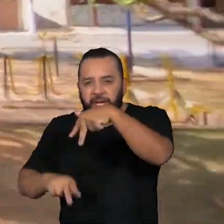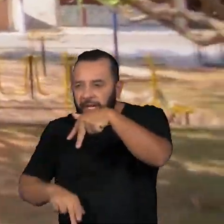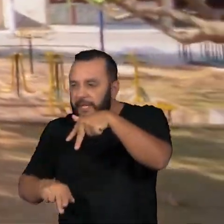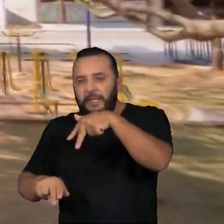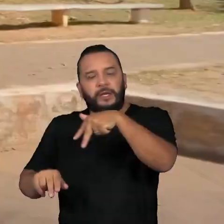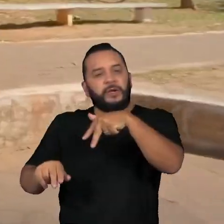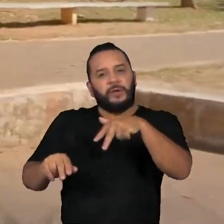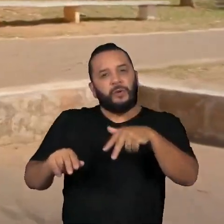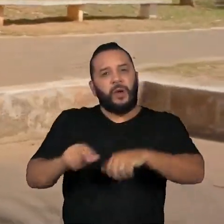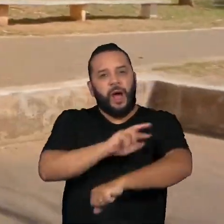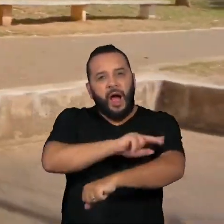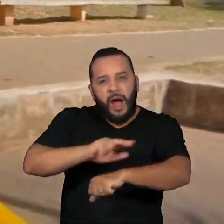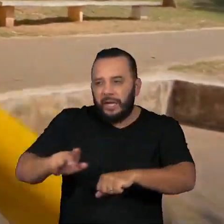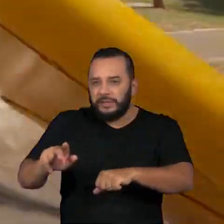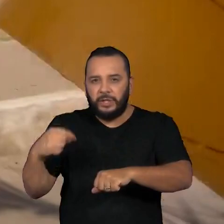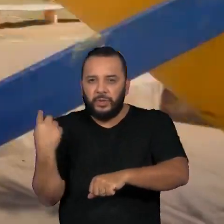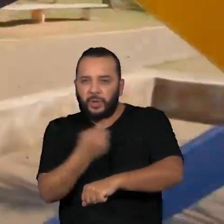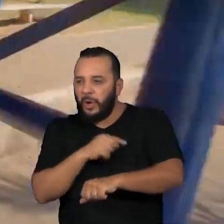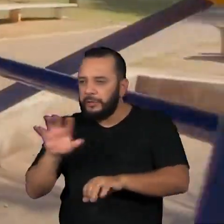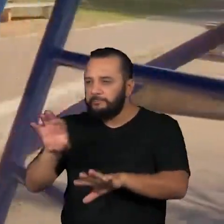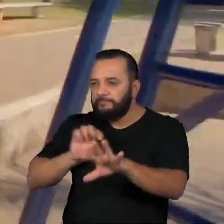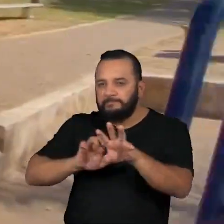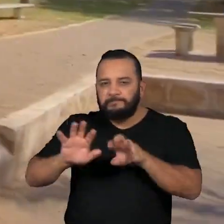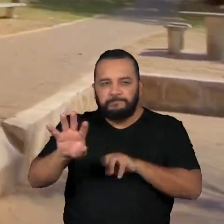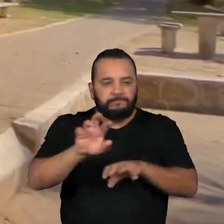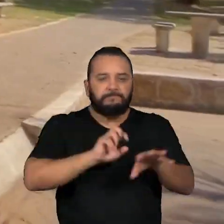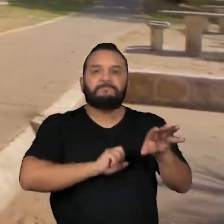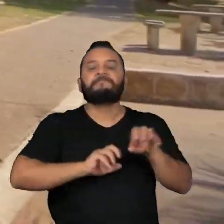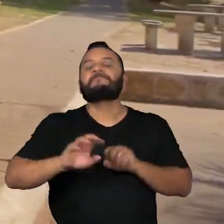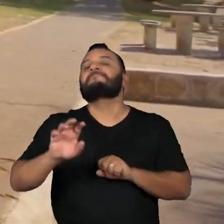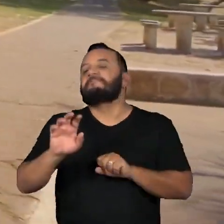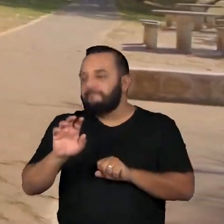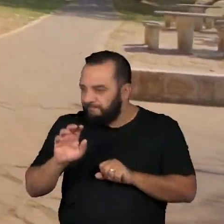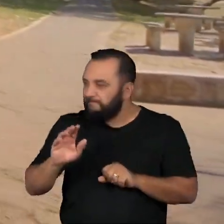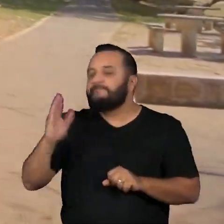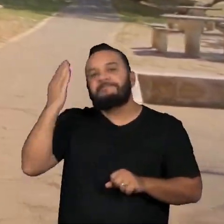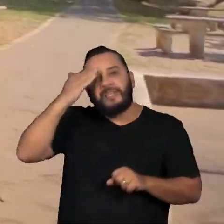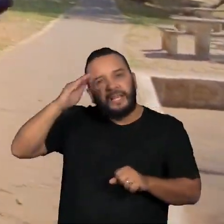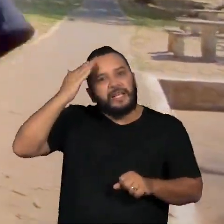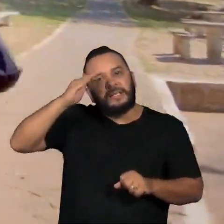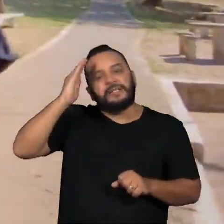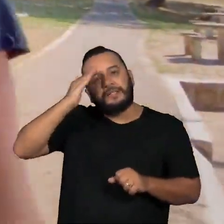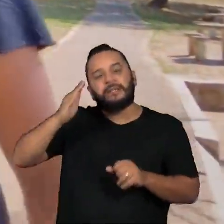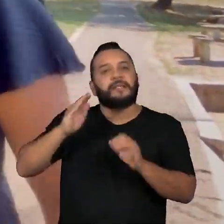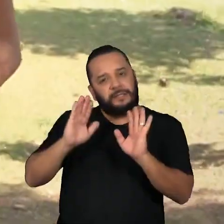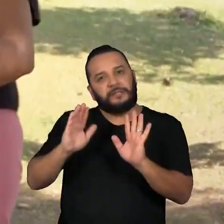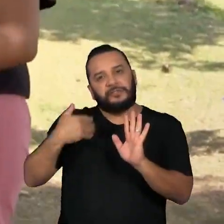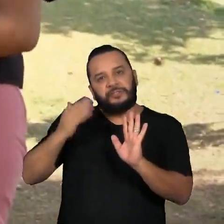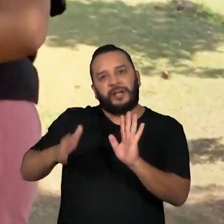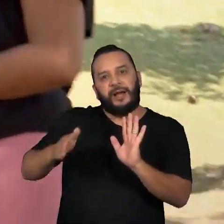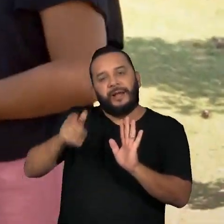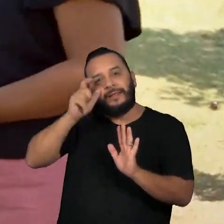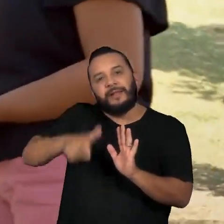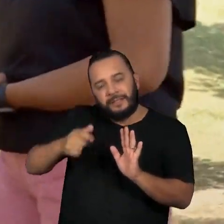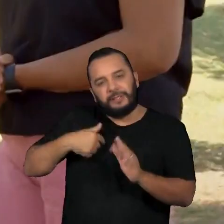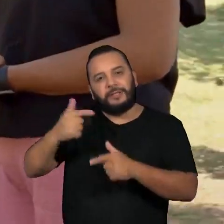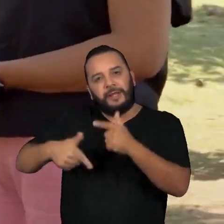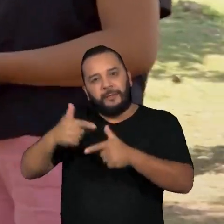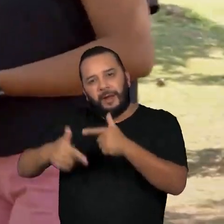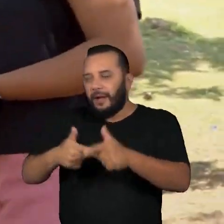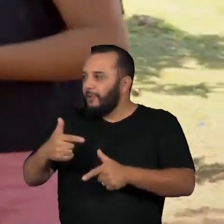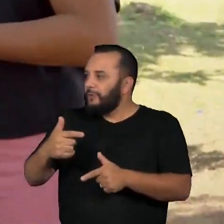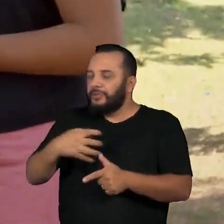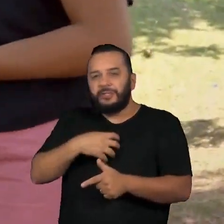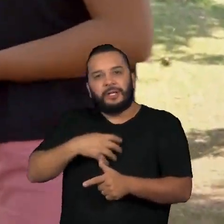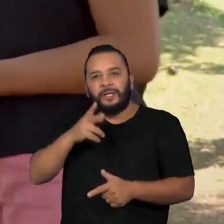raça e classe. E a gente achou que seria interessante continuar esse trabalho de uma perspectiva jornalística, fazendo reportagens